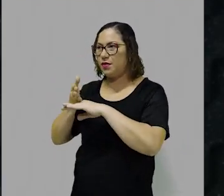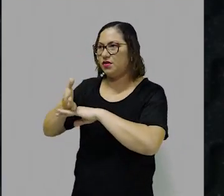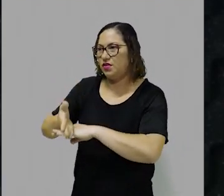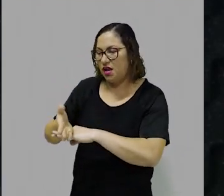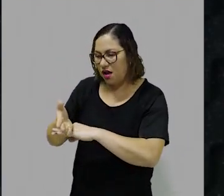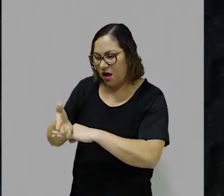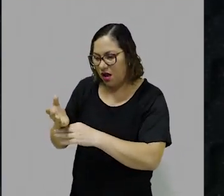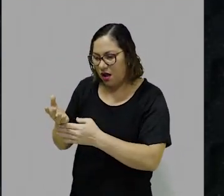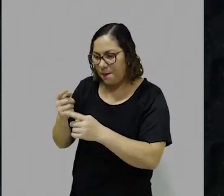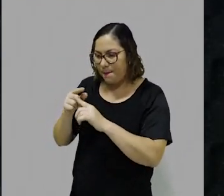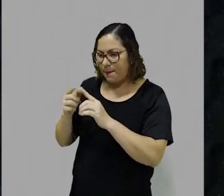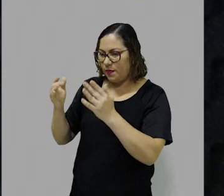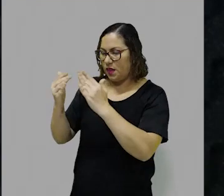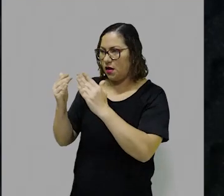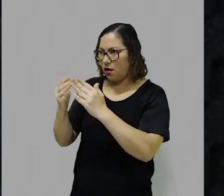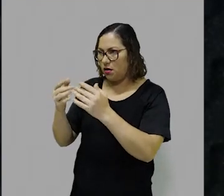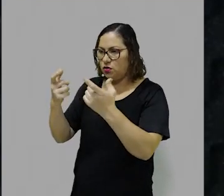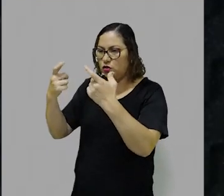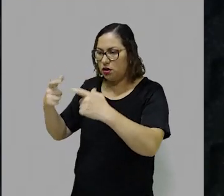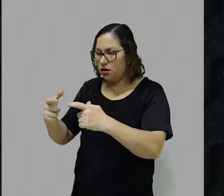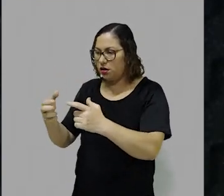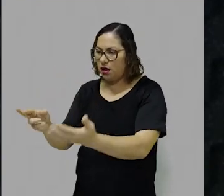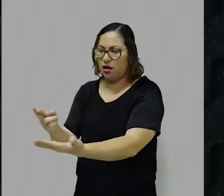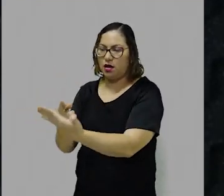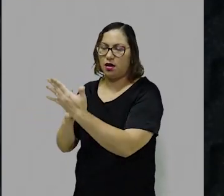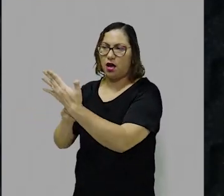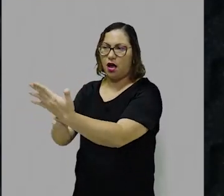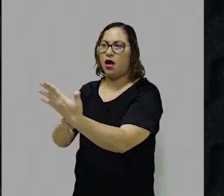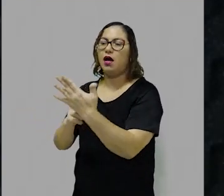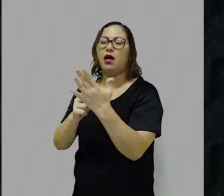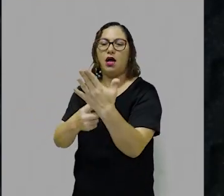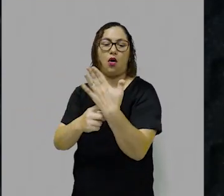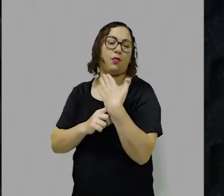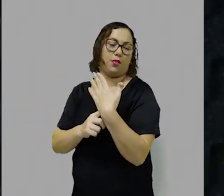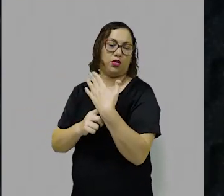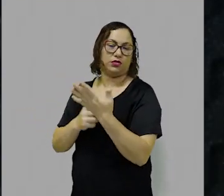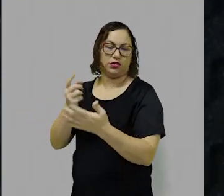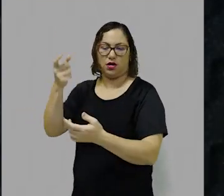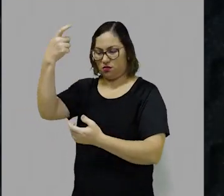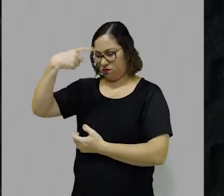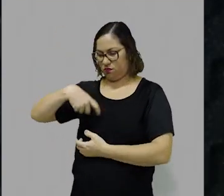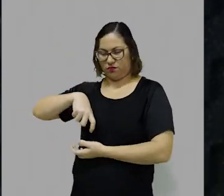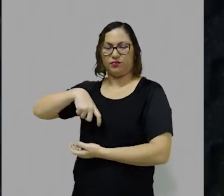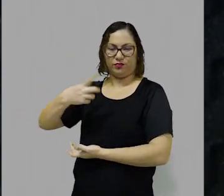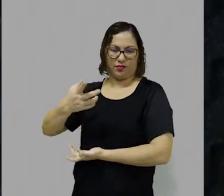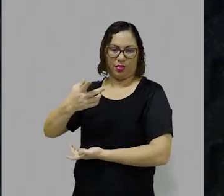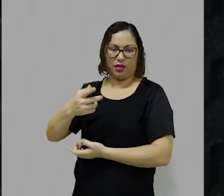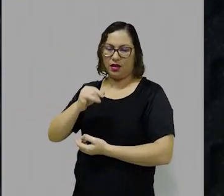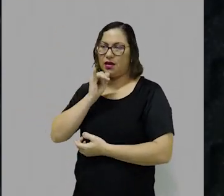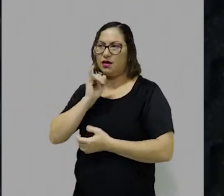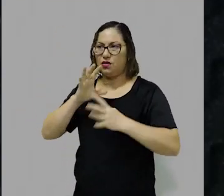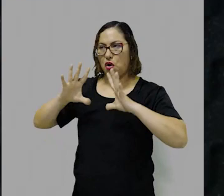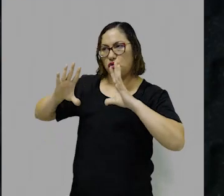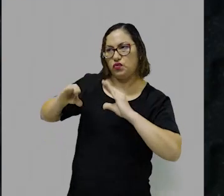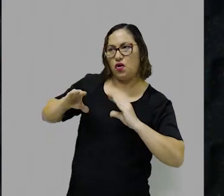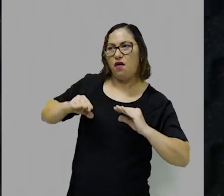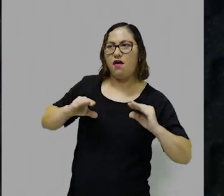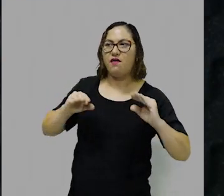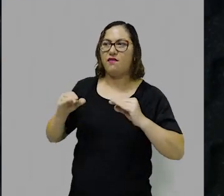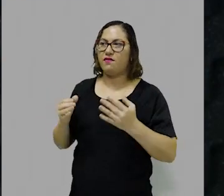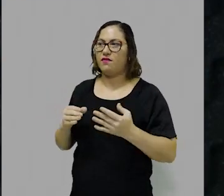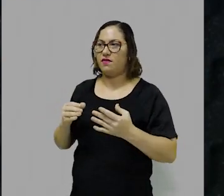mas o que tem no ambiente é um reflexo da pessoa. A gente quase não se dá conta disso, mas os sofás, as cadeiras,